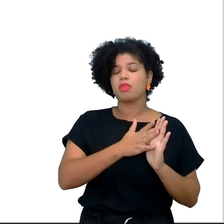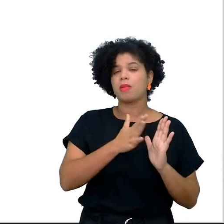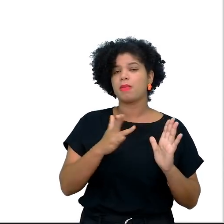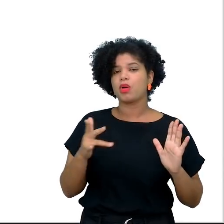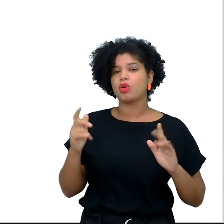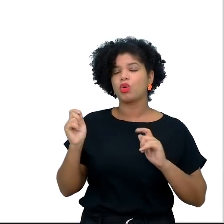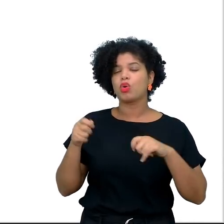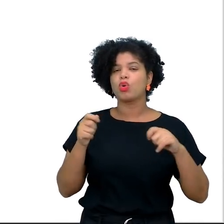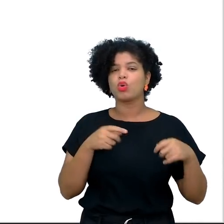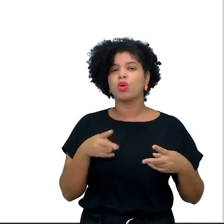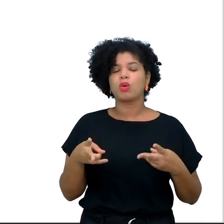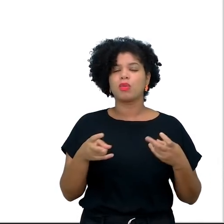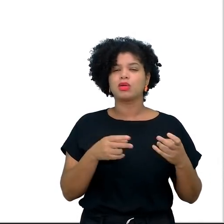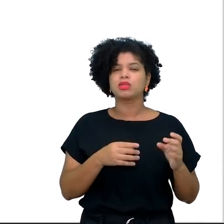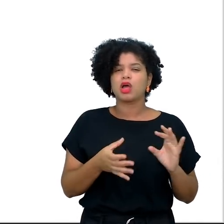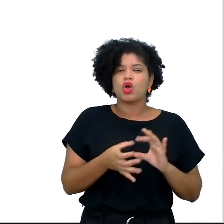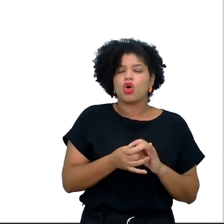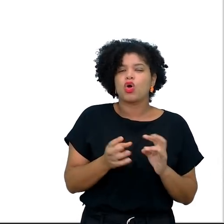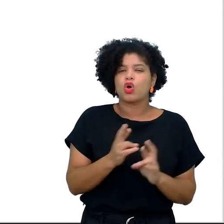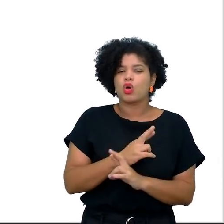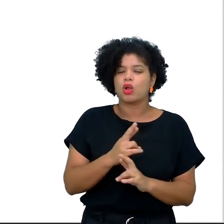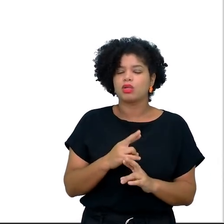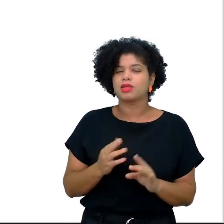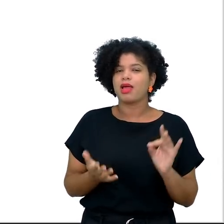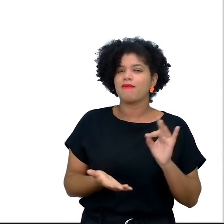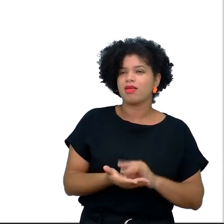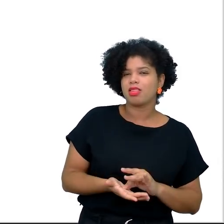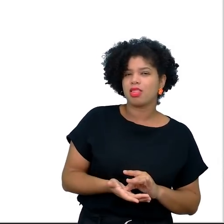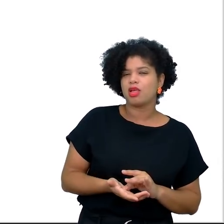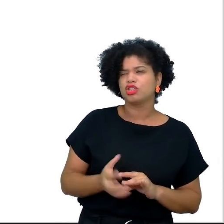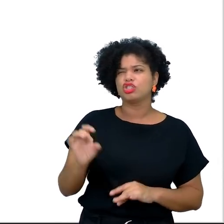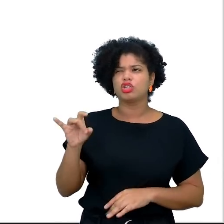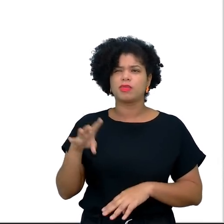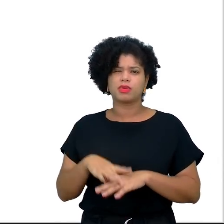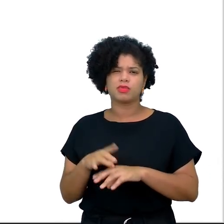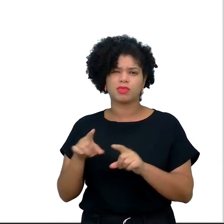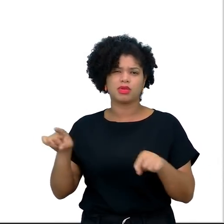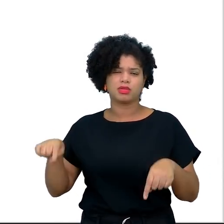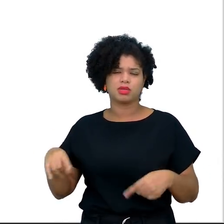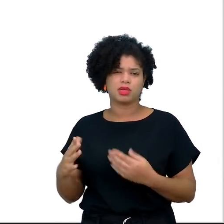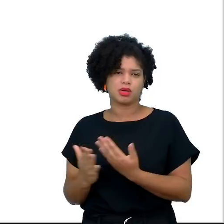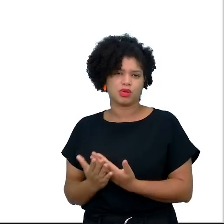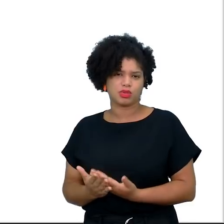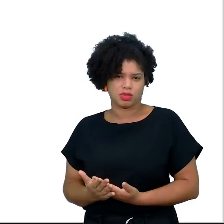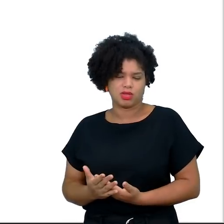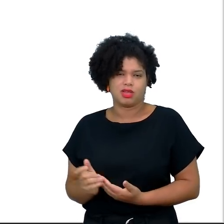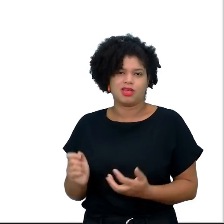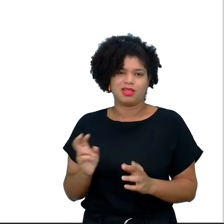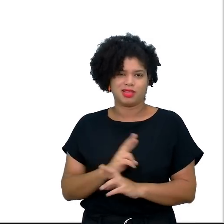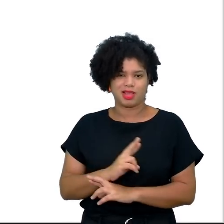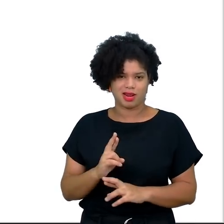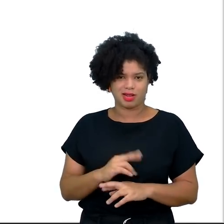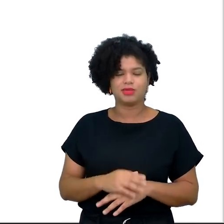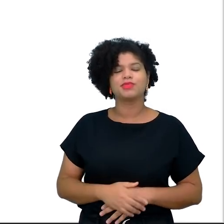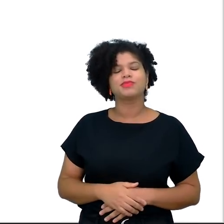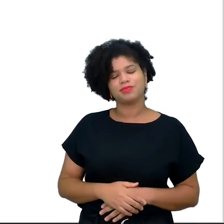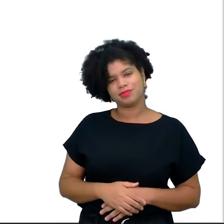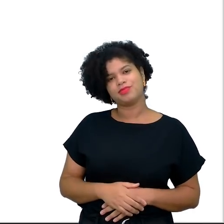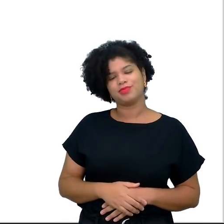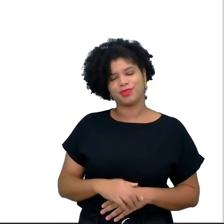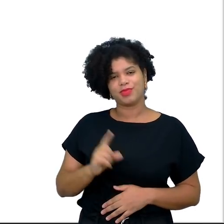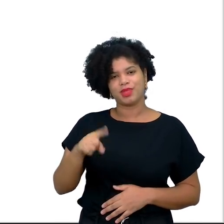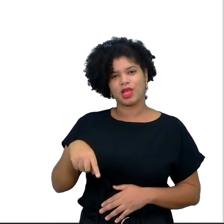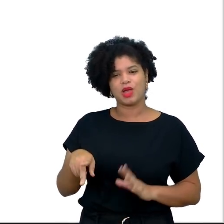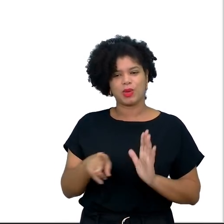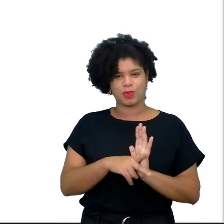permite estabelecer uma conexão entre o mundo real e o mundo aritmético, conforme eu mostrei para vocês naquele comecinho, naquele